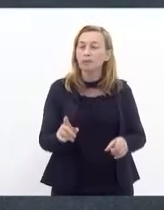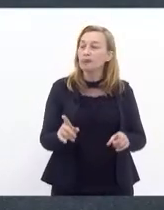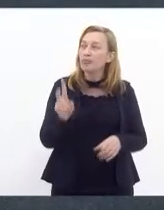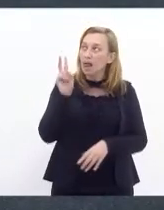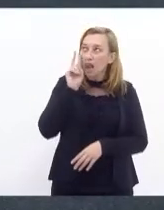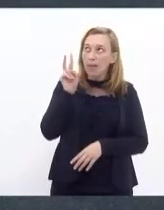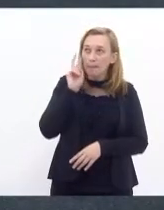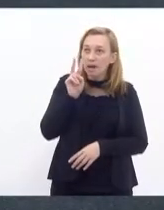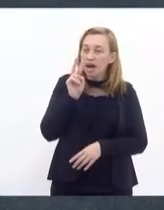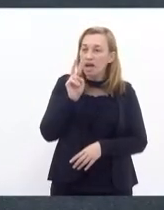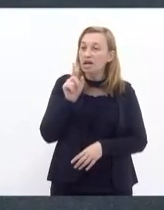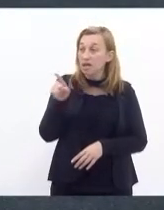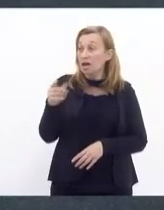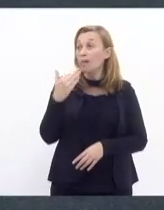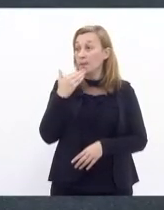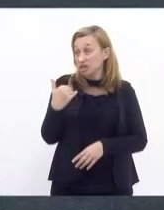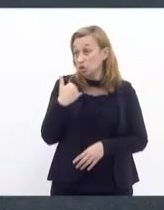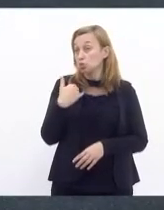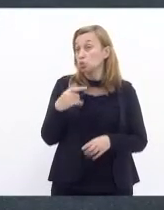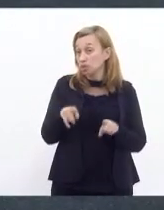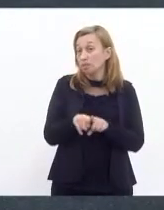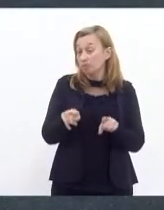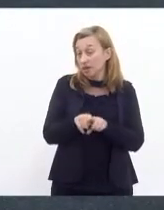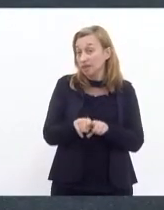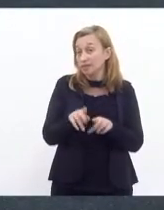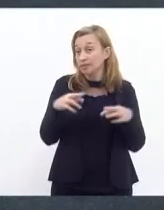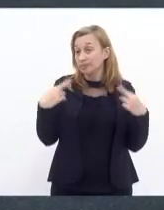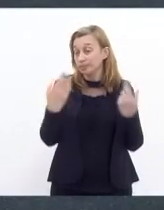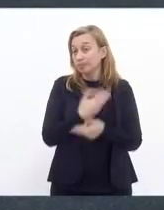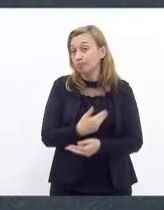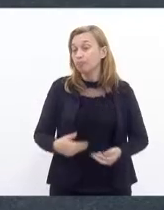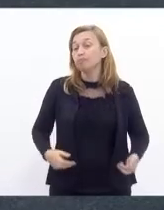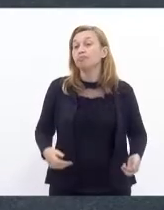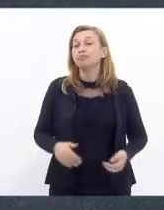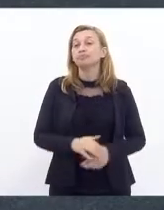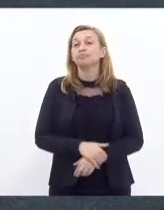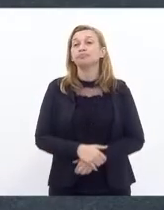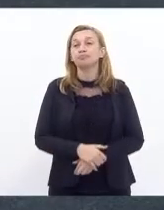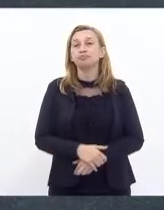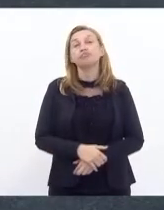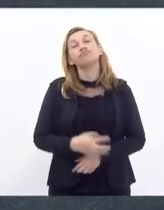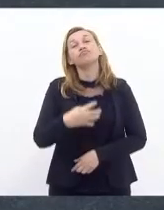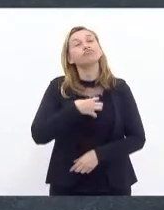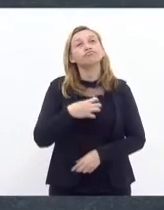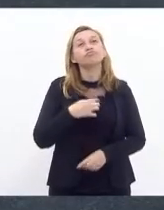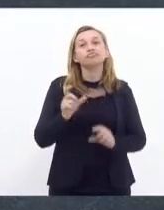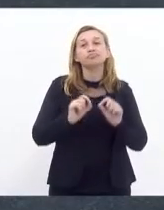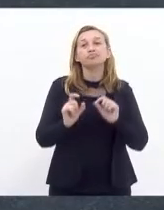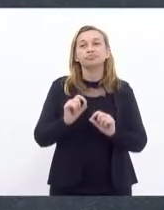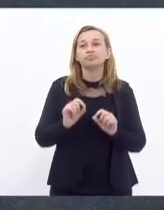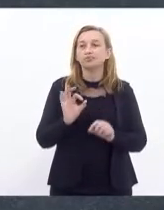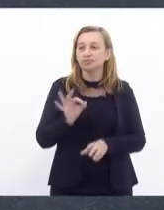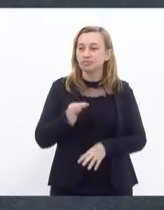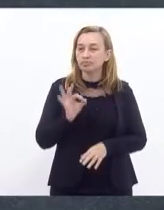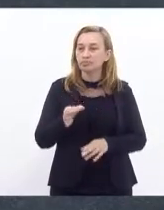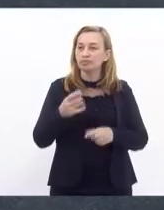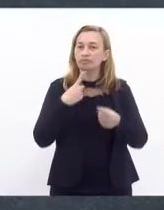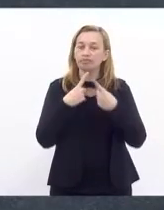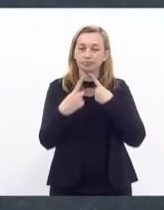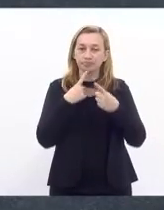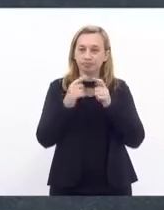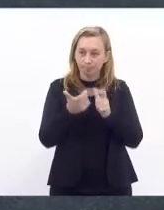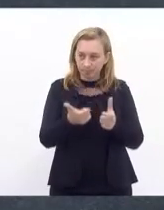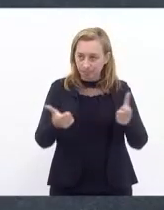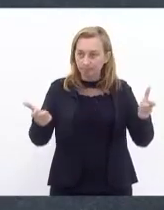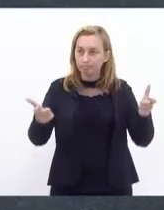recordar que ela mesma solicitou que essa audiência pública fosse realizada, no sentido de garantir uma ampla discussão